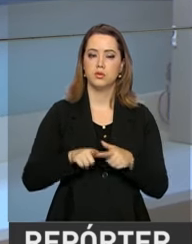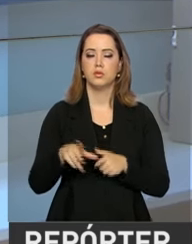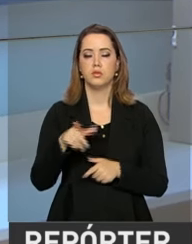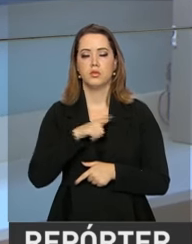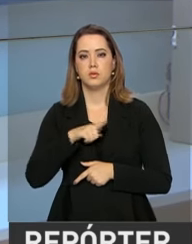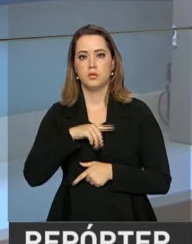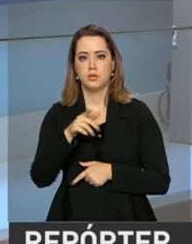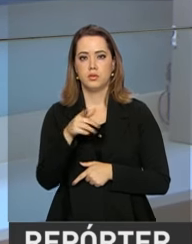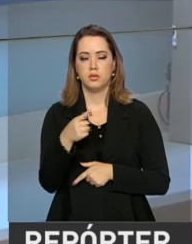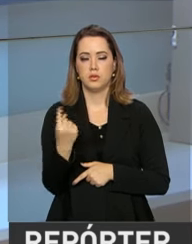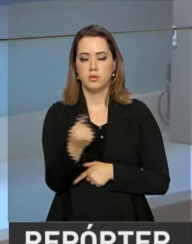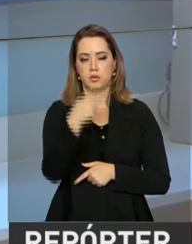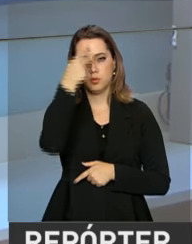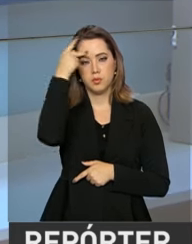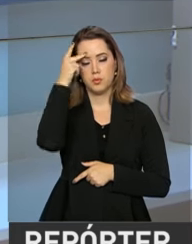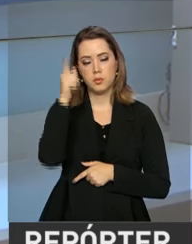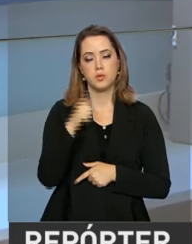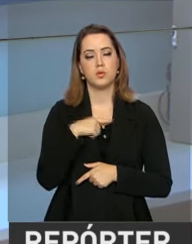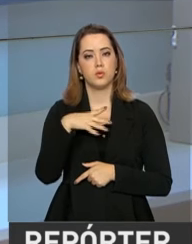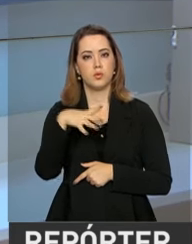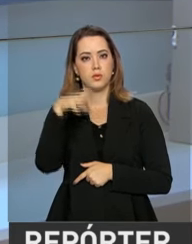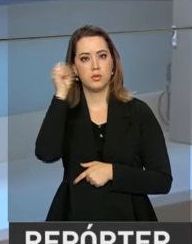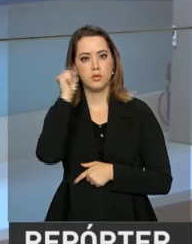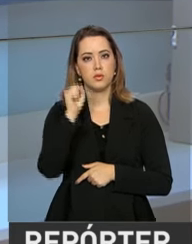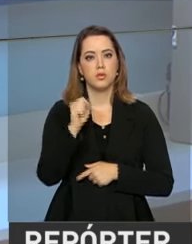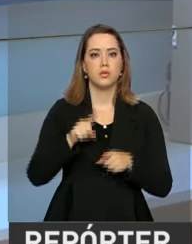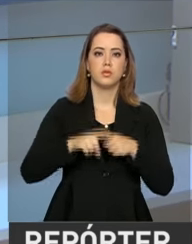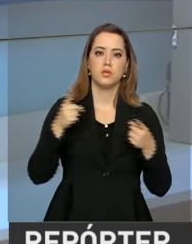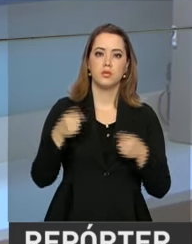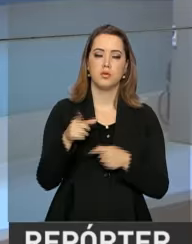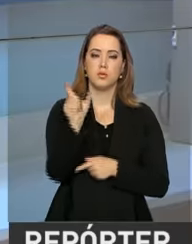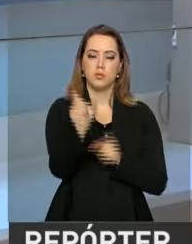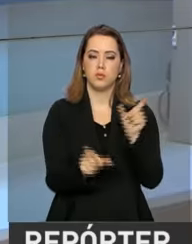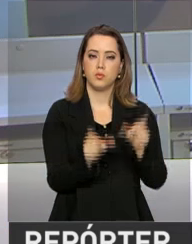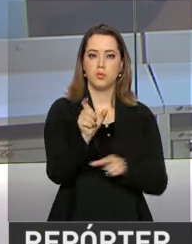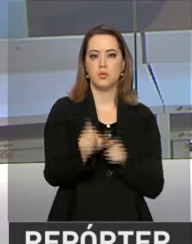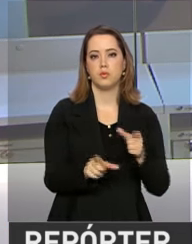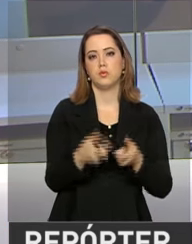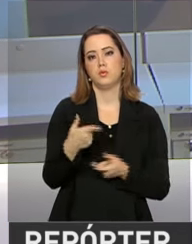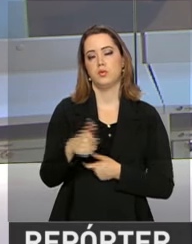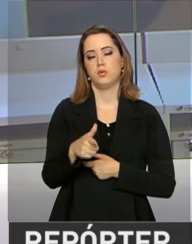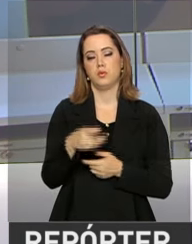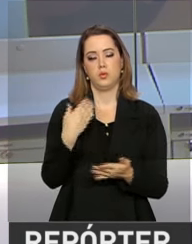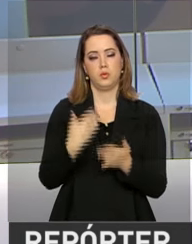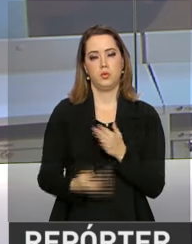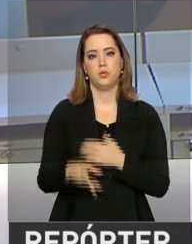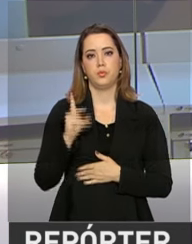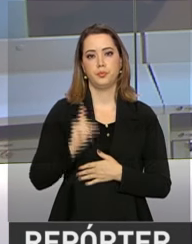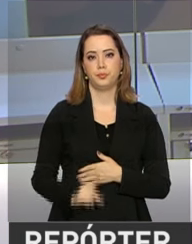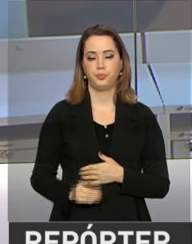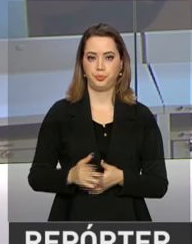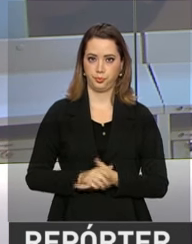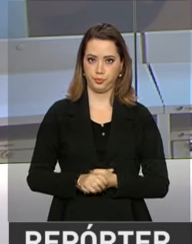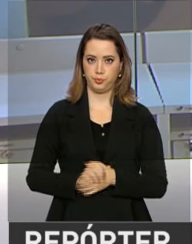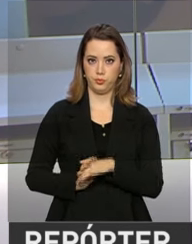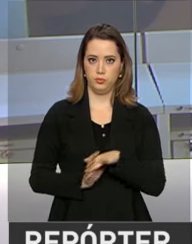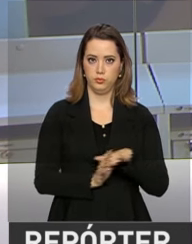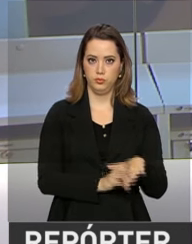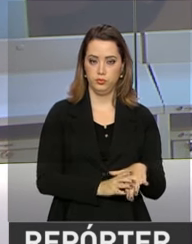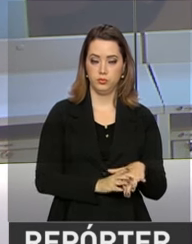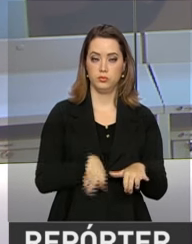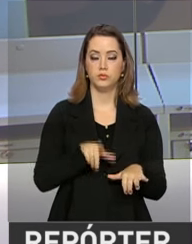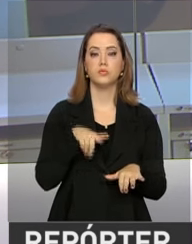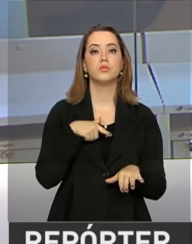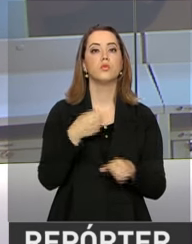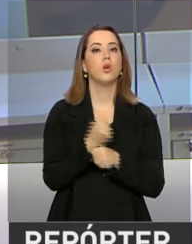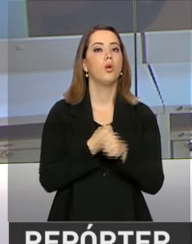iniciativa não vai retirar direitos já adquiridos pelo trabalhador. Há 2 anos, uma iniciativa do Ministério da